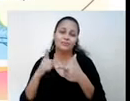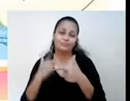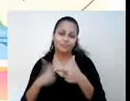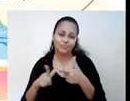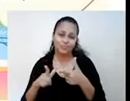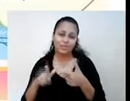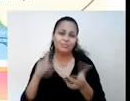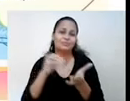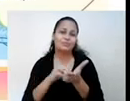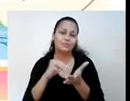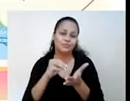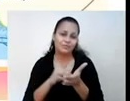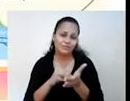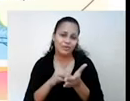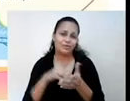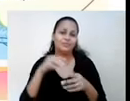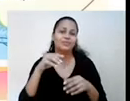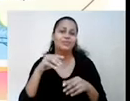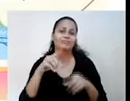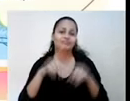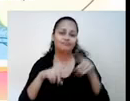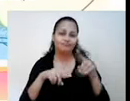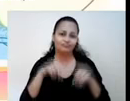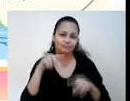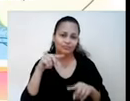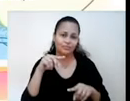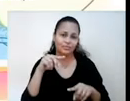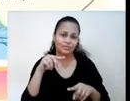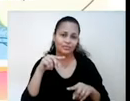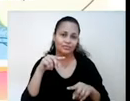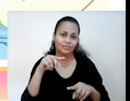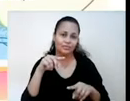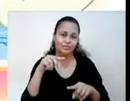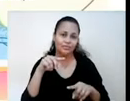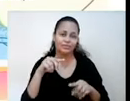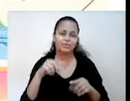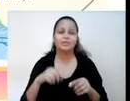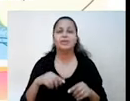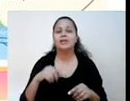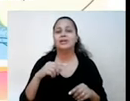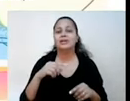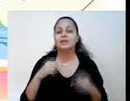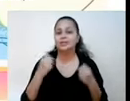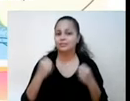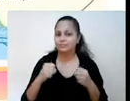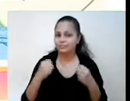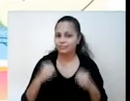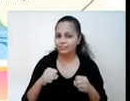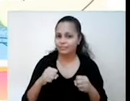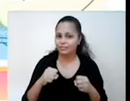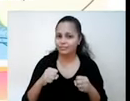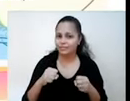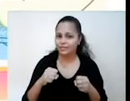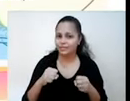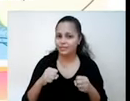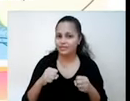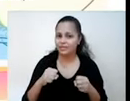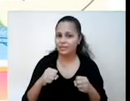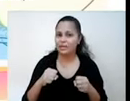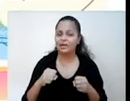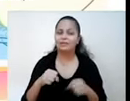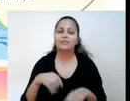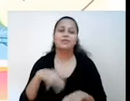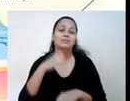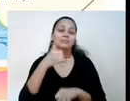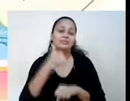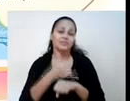problemas de abastecimento resolvidos quando cidades da região de Flandres passaram a distribuir tecidos, lã,